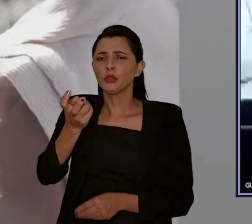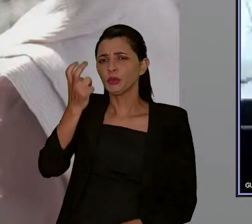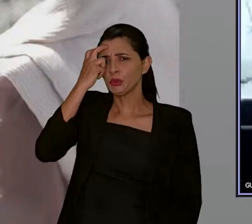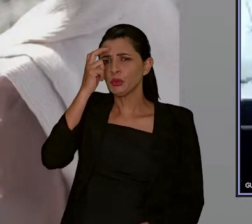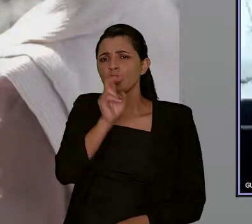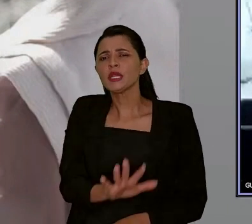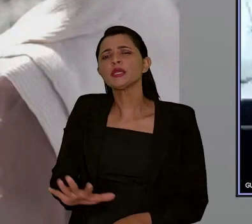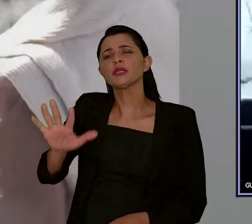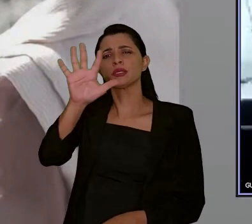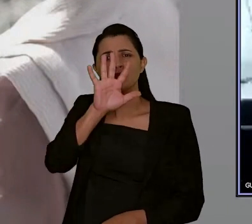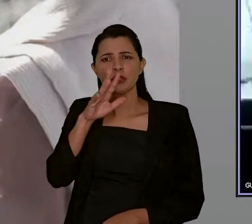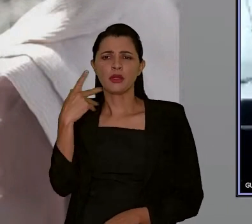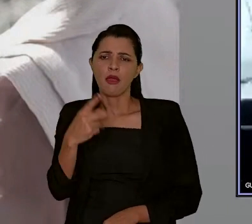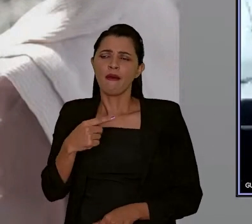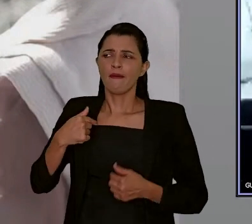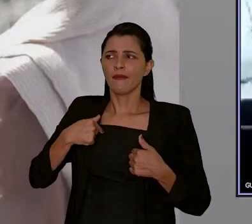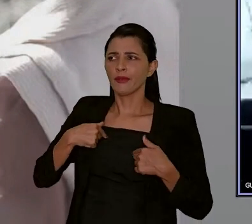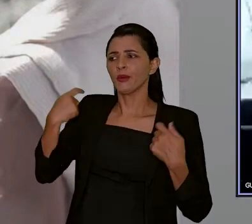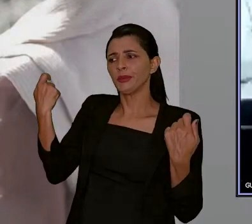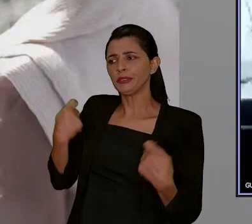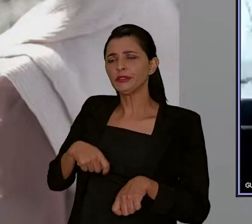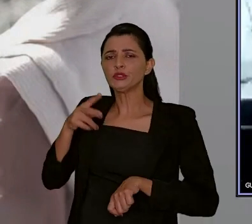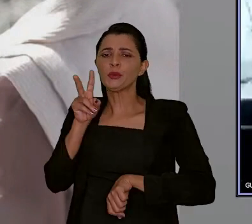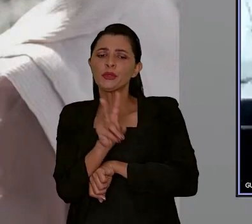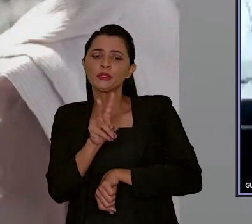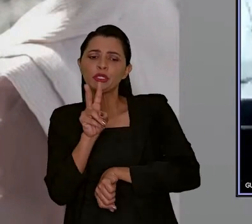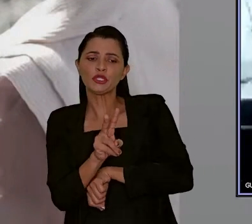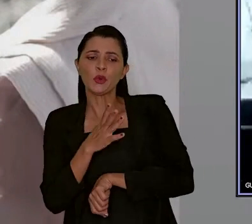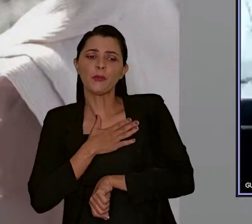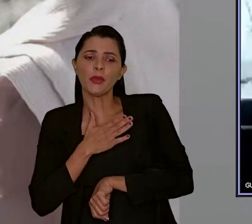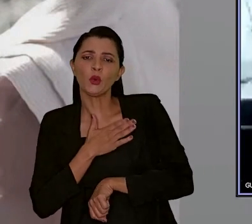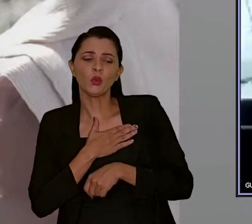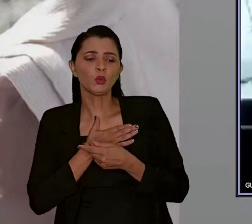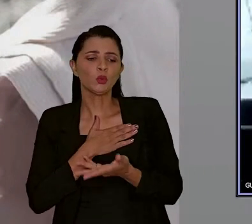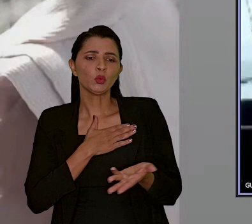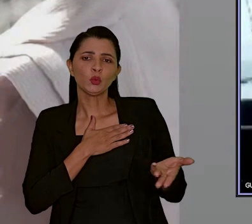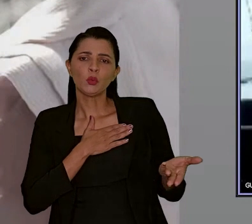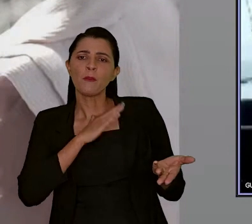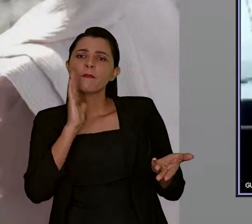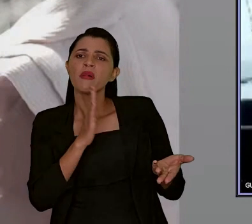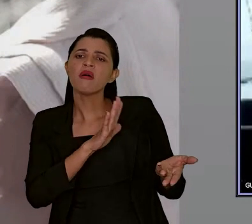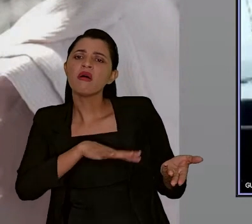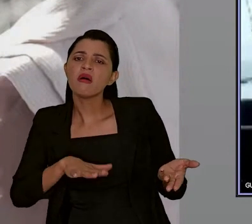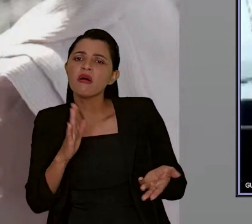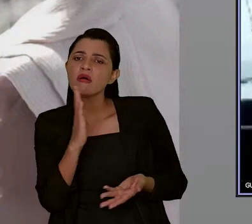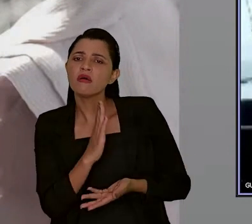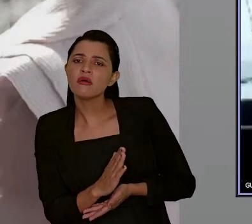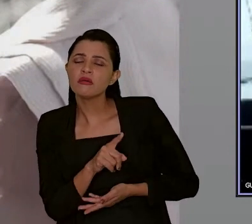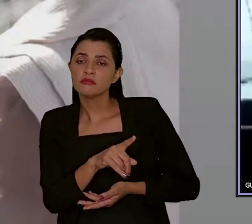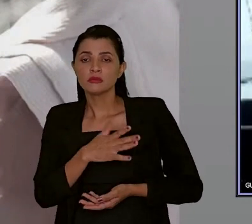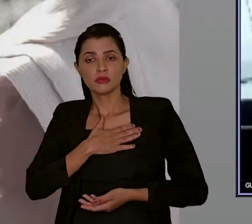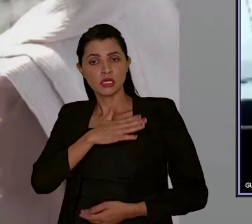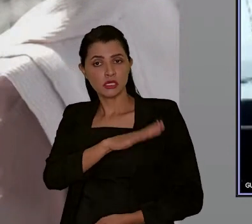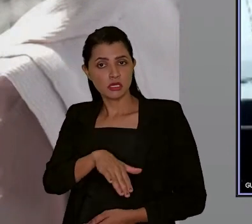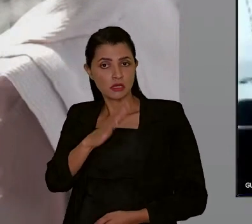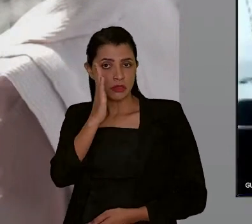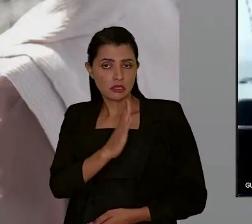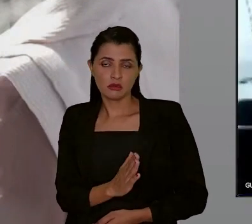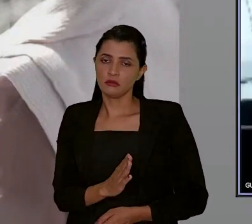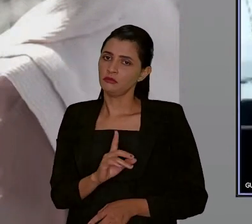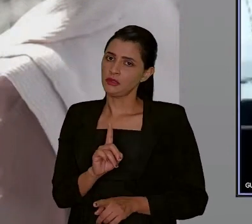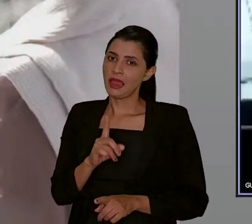eu preciso proteger os meus brasileirinhos, né? As minhas crianças brasileiras. Essa é uma